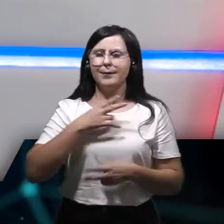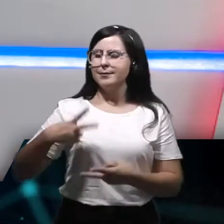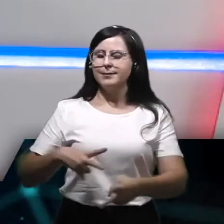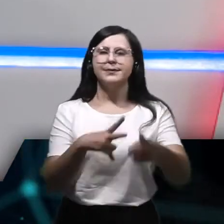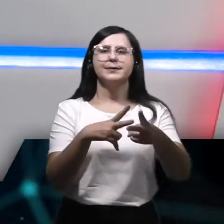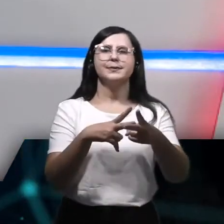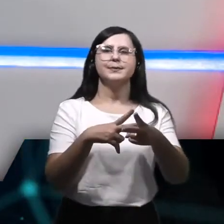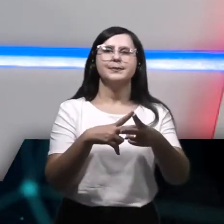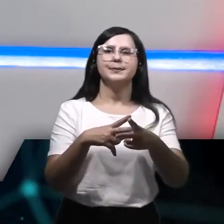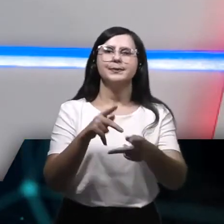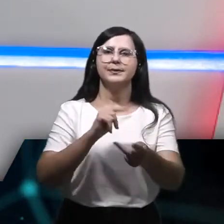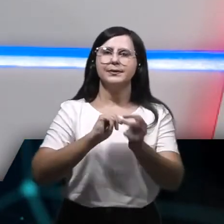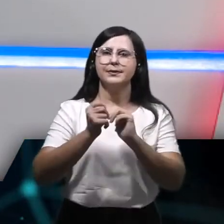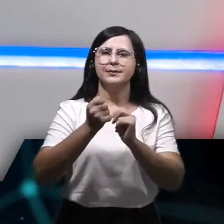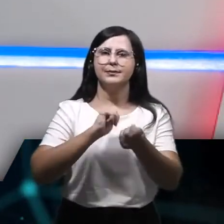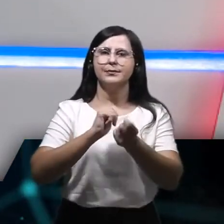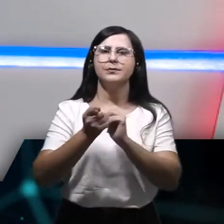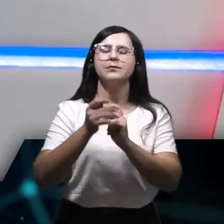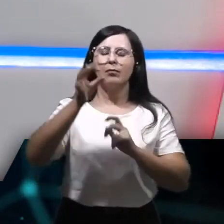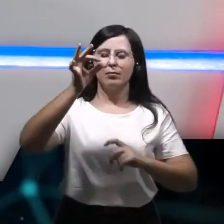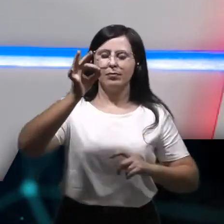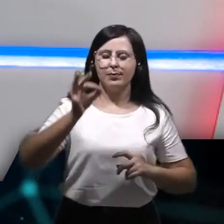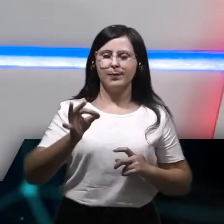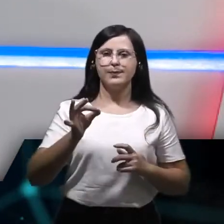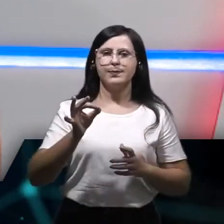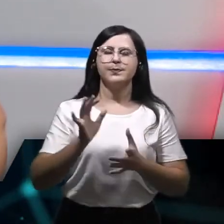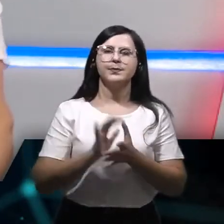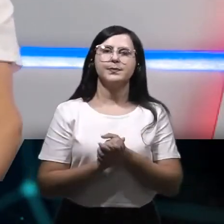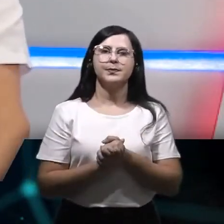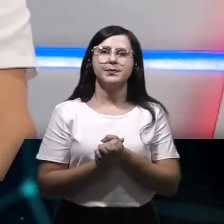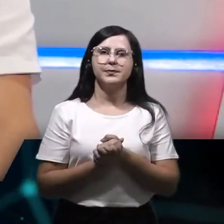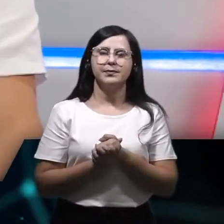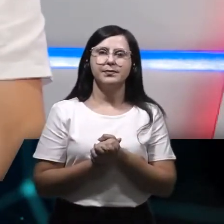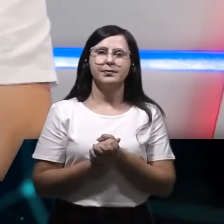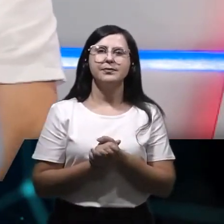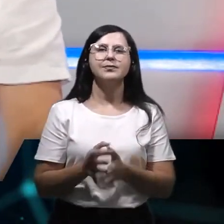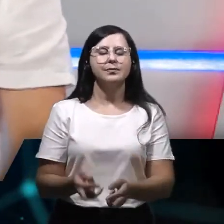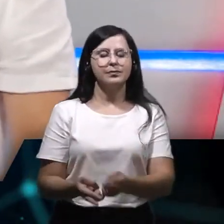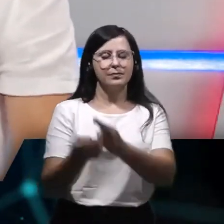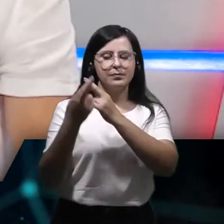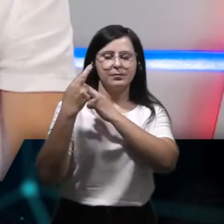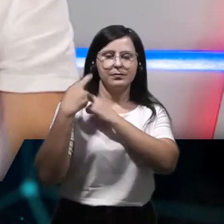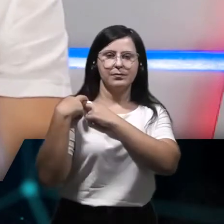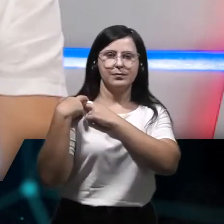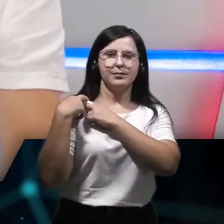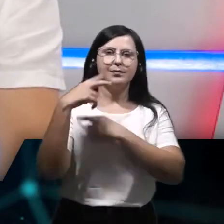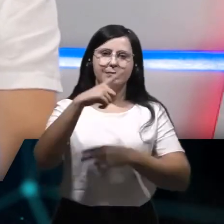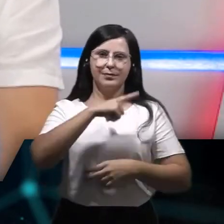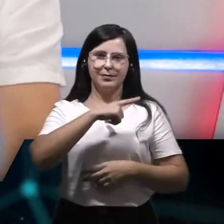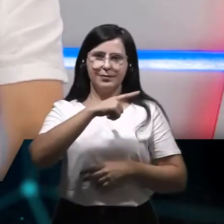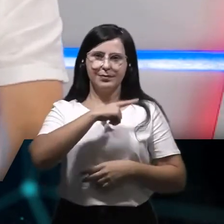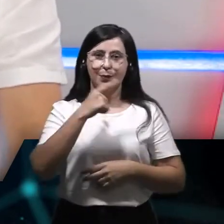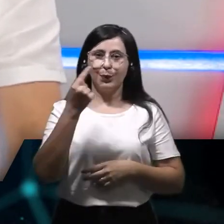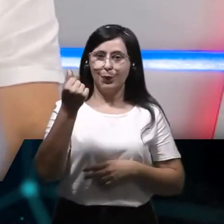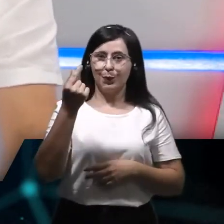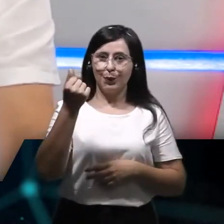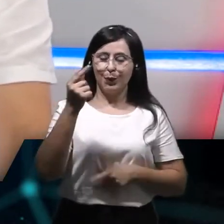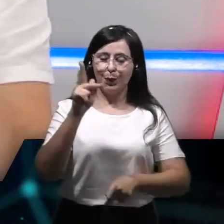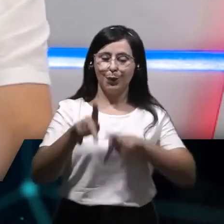é administrar com coerência, administrar com responsabilidade, com o dinheiro público,